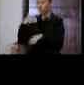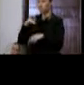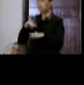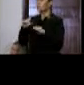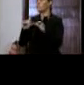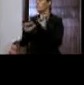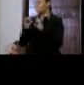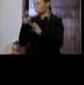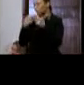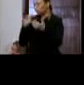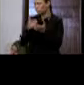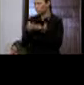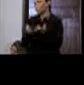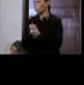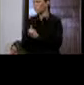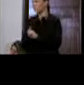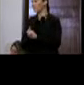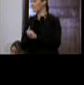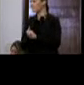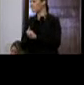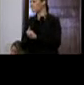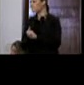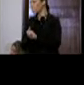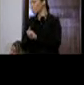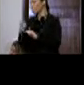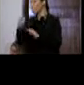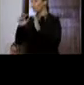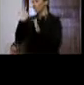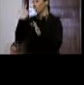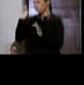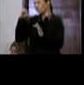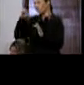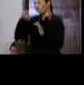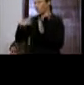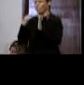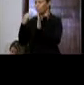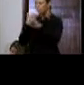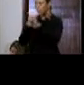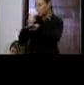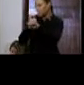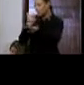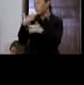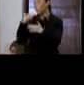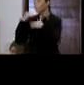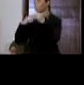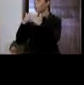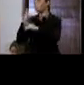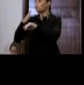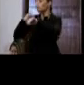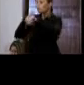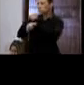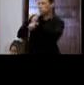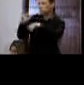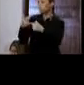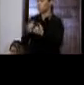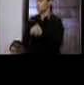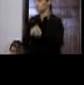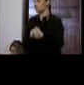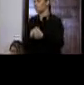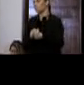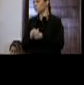termo de ajustamento de conduta, que era um termo de acessibilidade geral em relação ao acesso aos terminais de